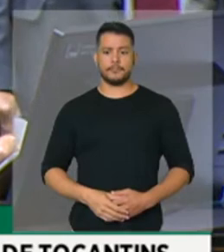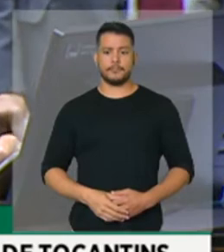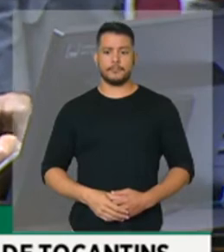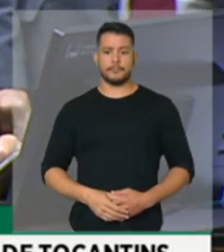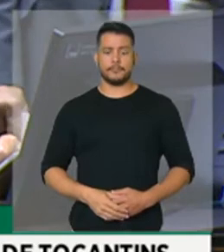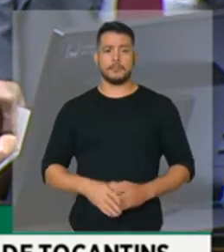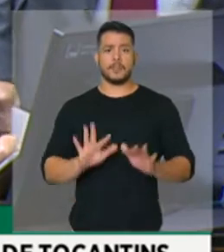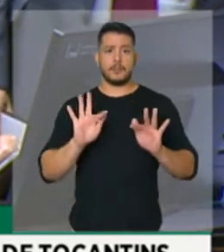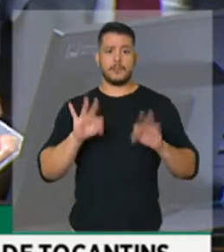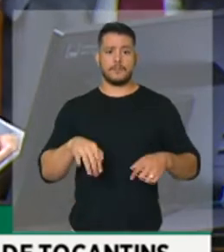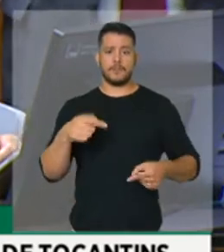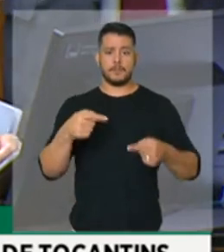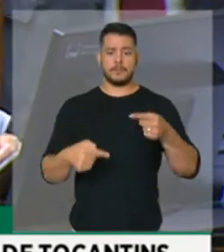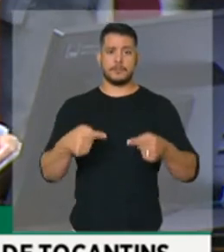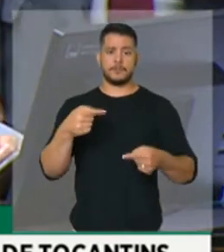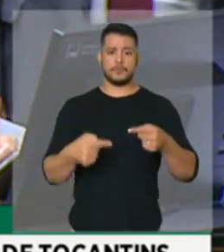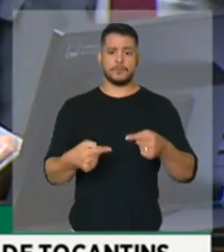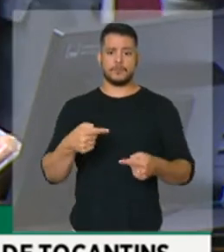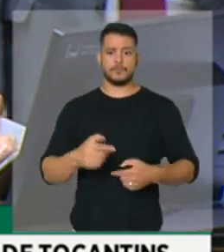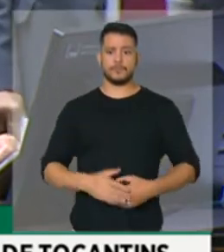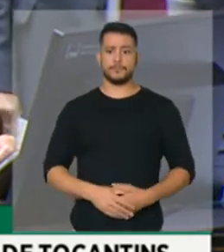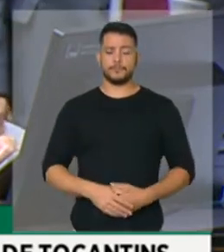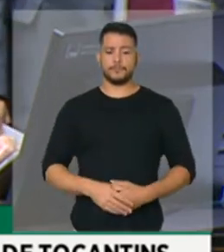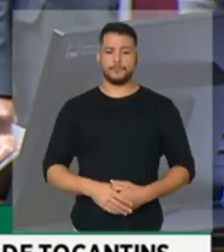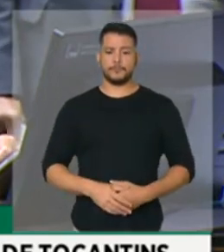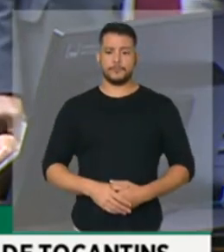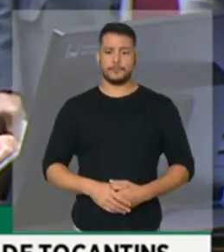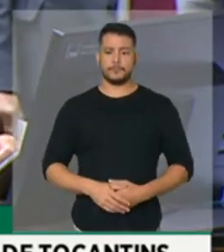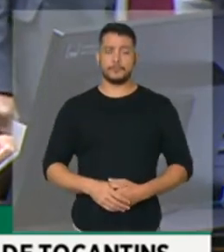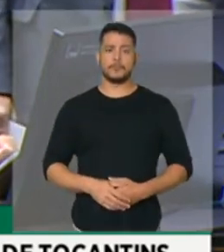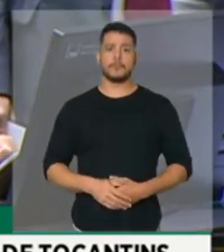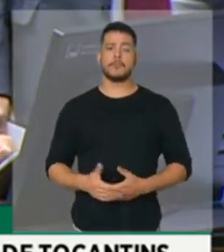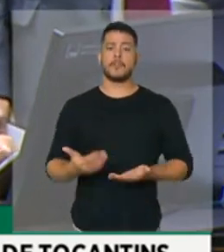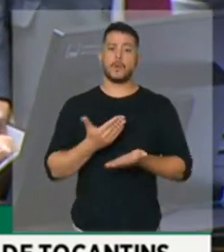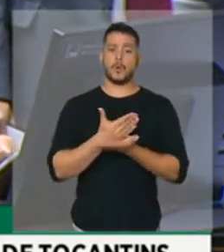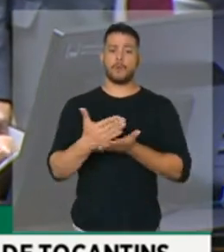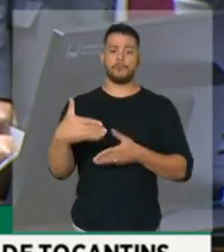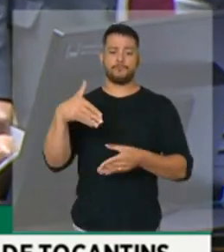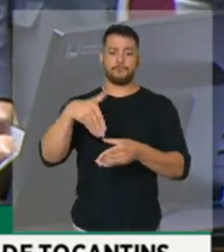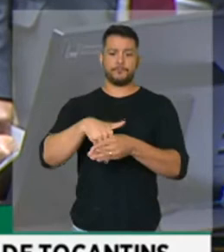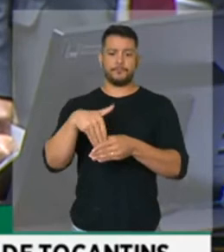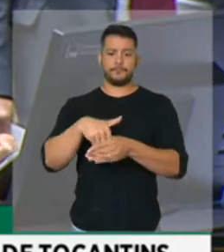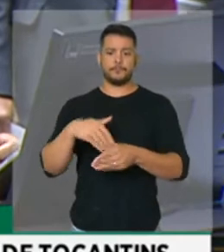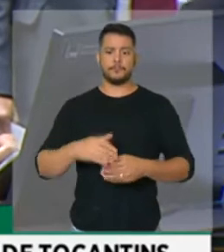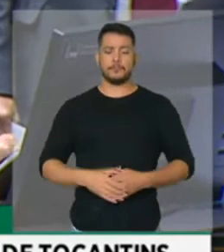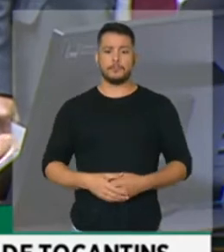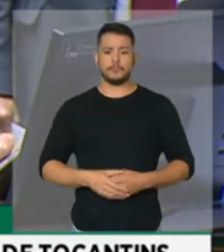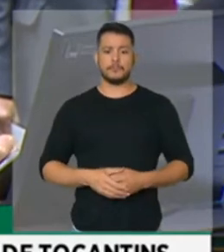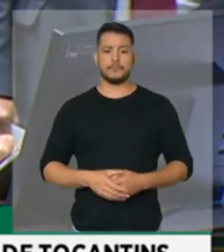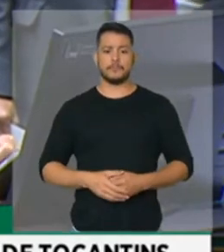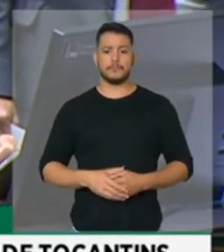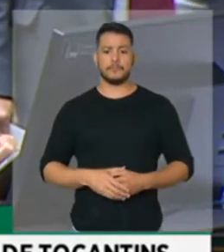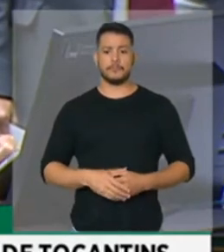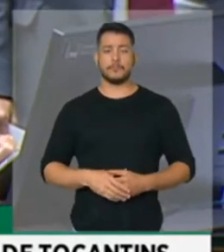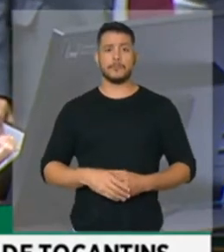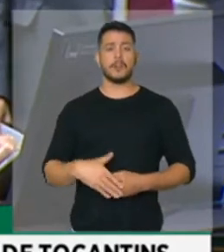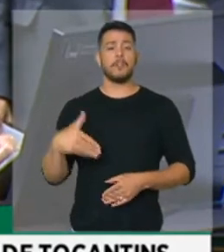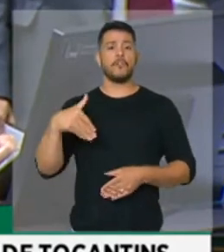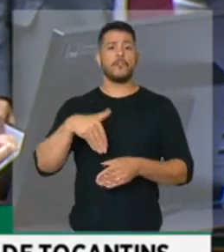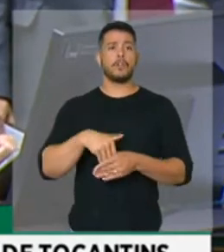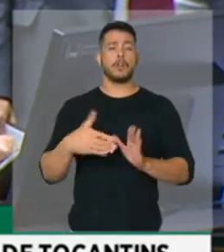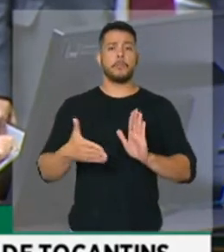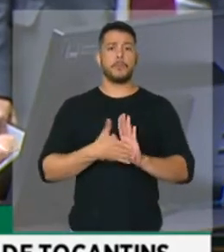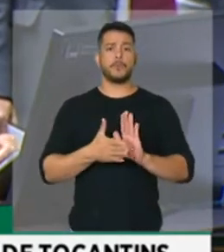Declaro encerrada a discussão em primeiro turno. Passa-se a votação. Em votação em primeiro turno, a proposta de